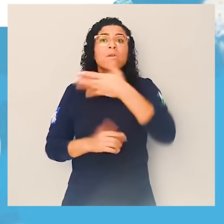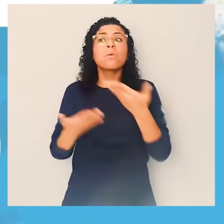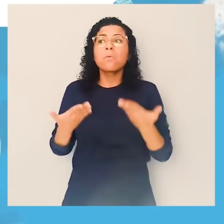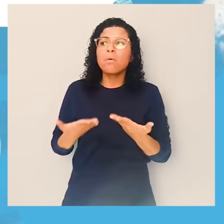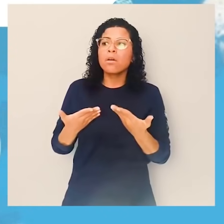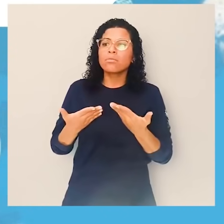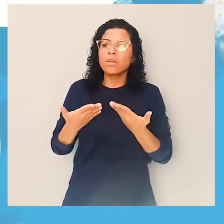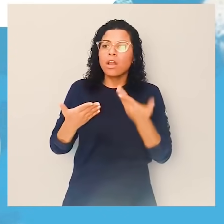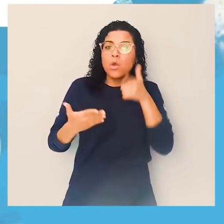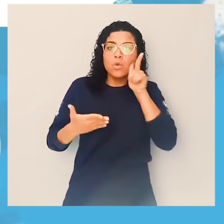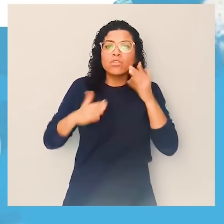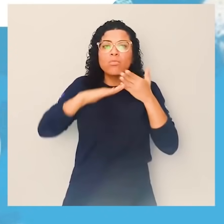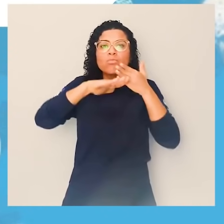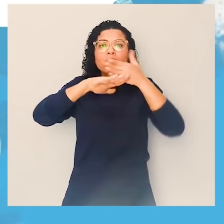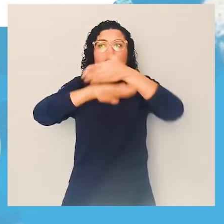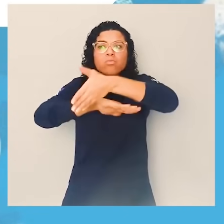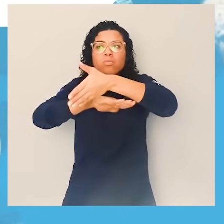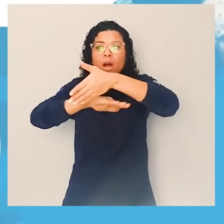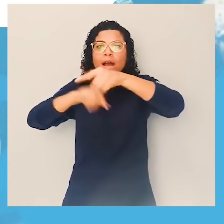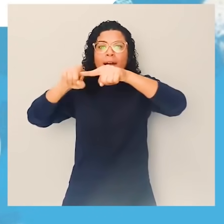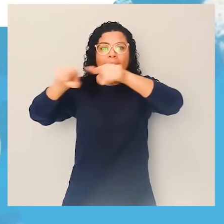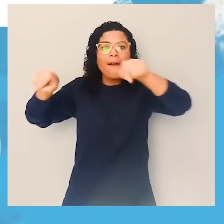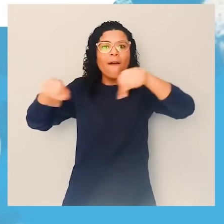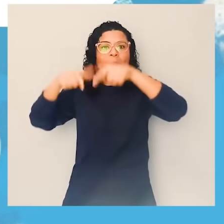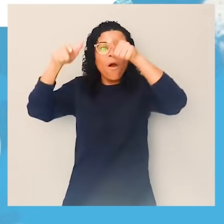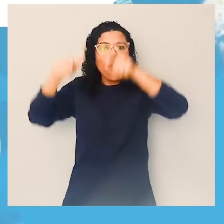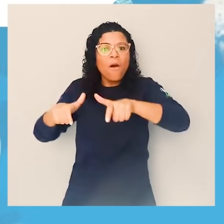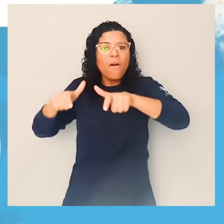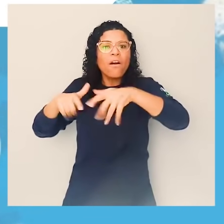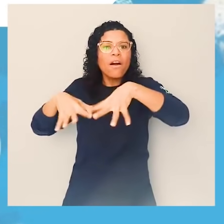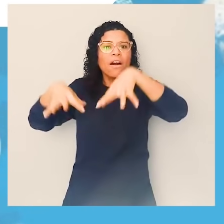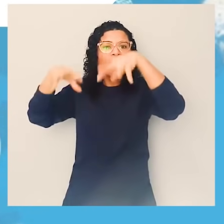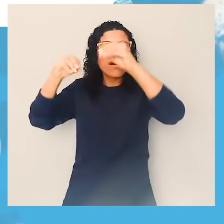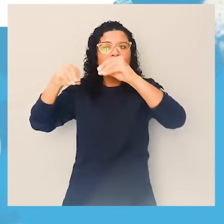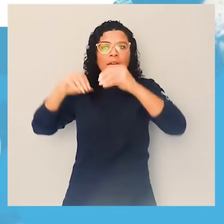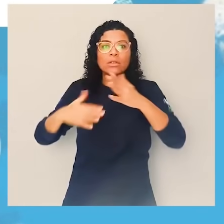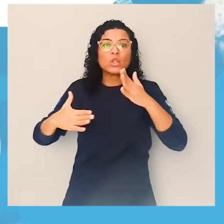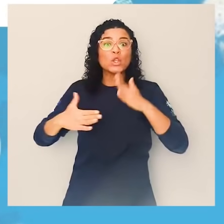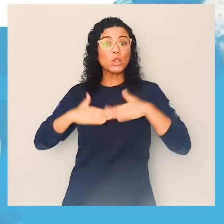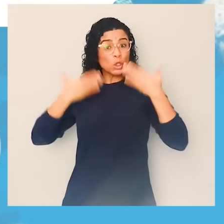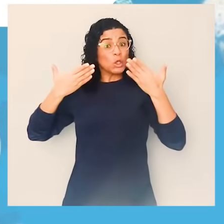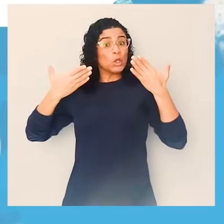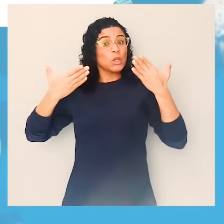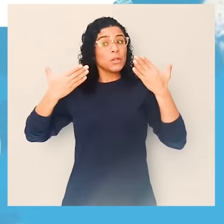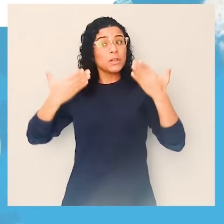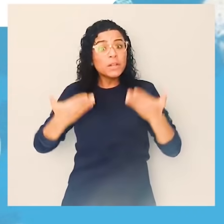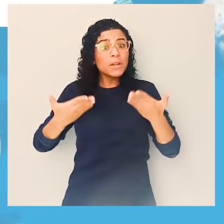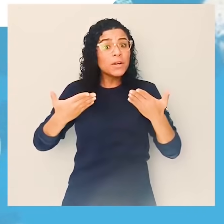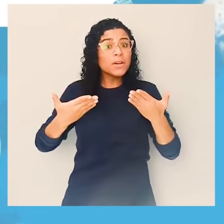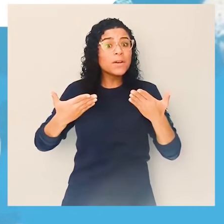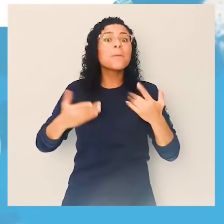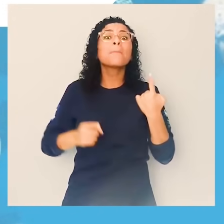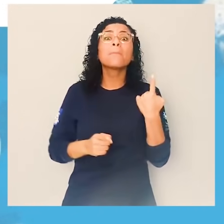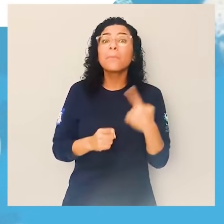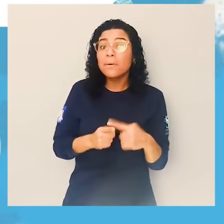isso, quando ele atravessou a fronteira e entrou no reino vizinho, até levou um